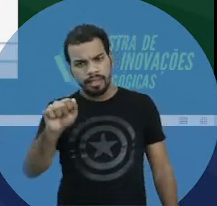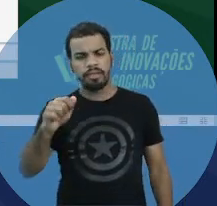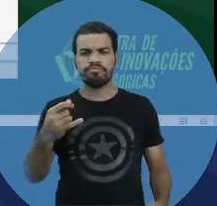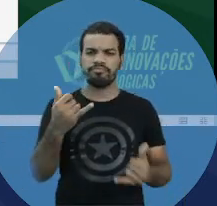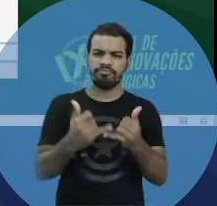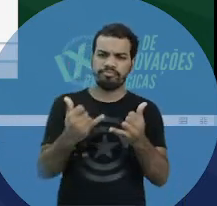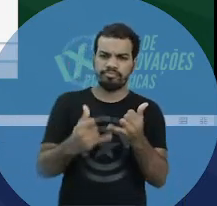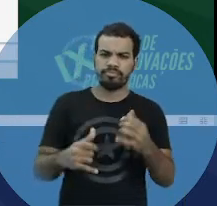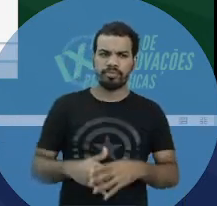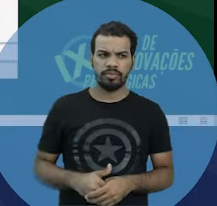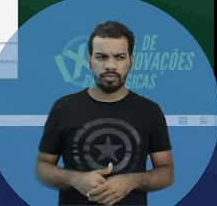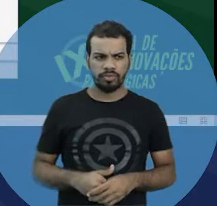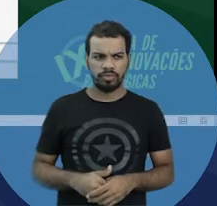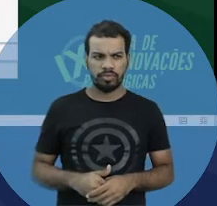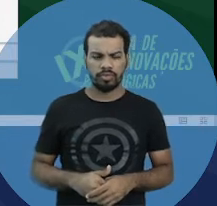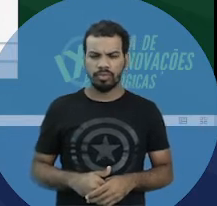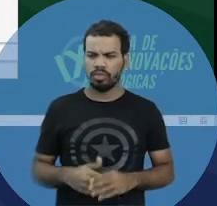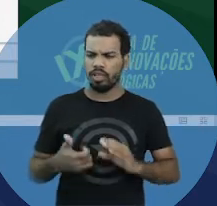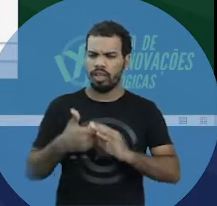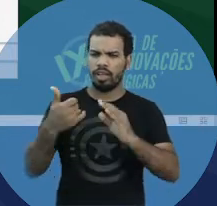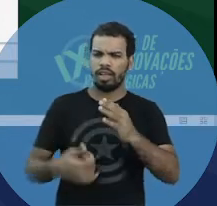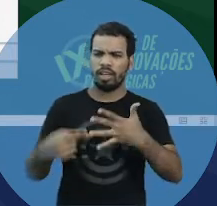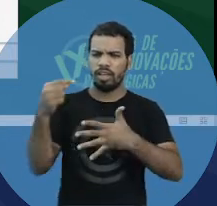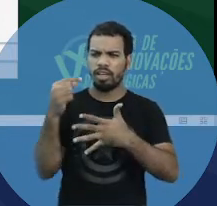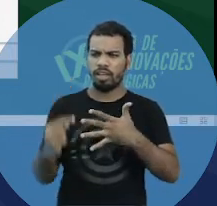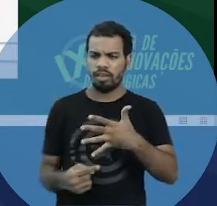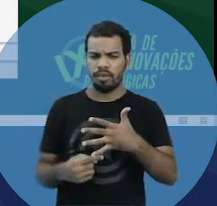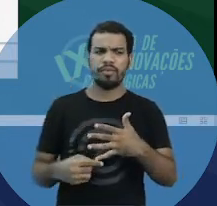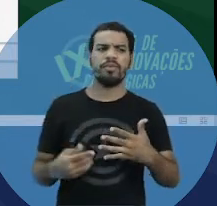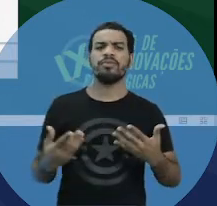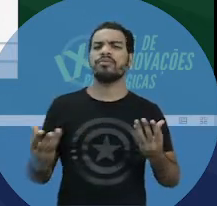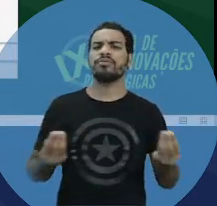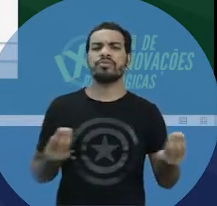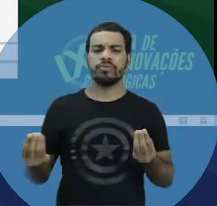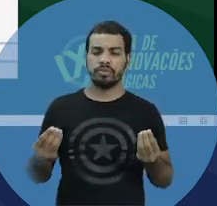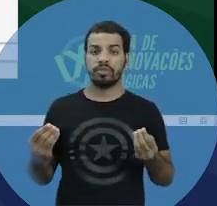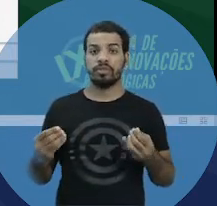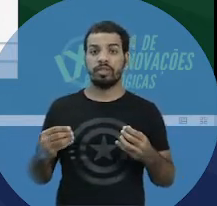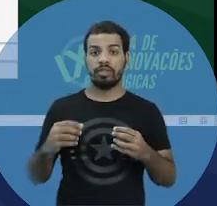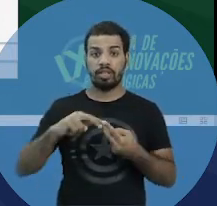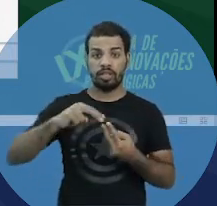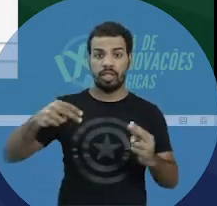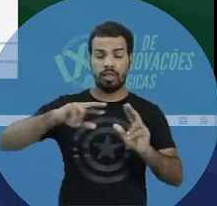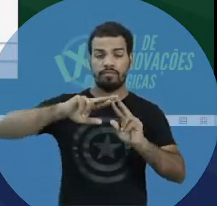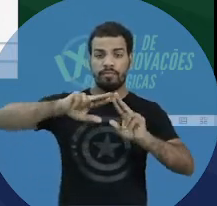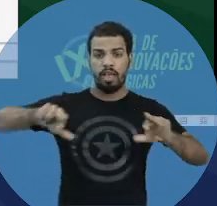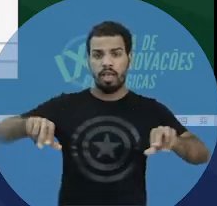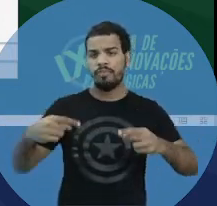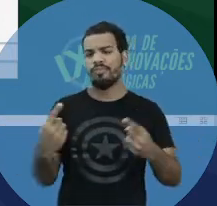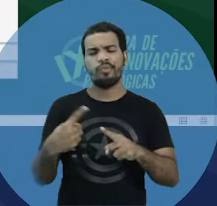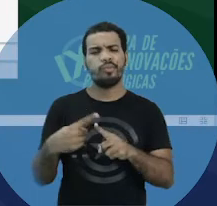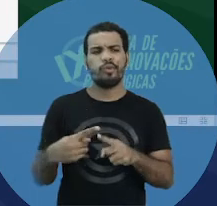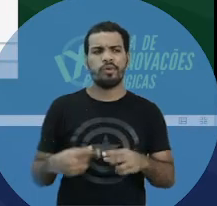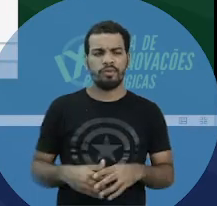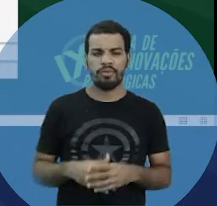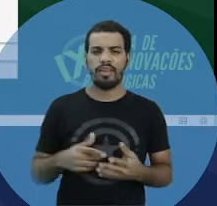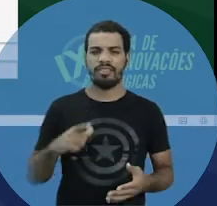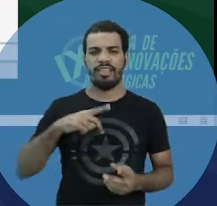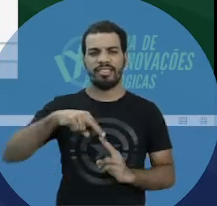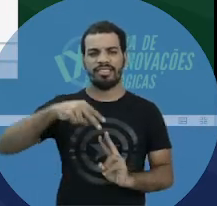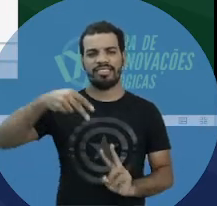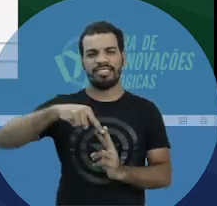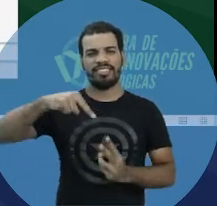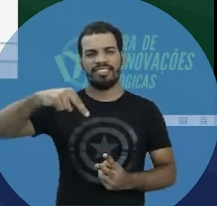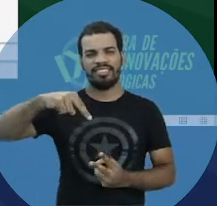Por que nós temos características tão diversificadas? A nossa genética é tão diversificada. E aí vem o DNA, vem